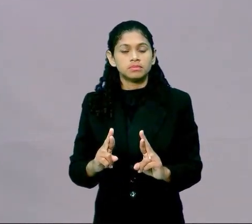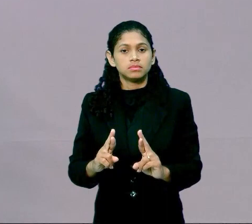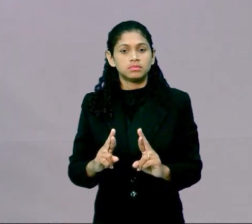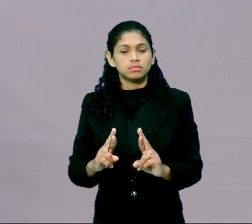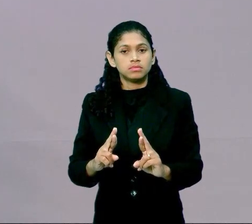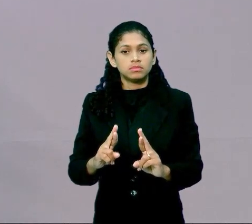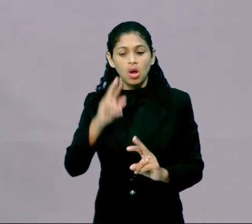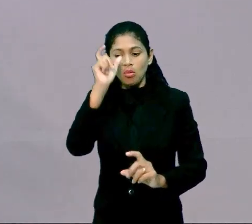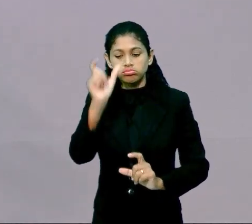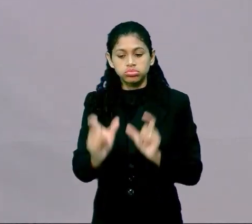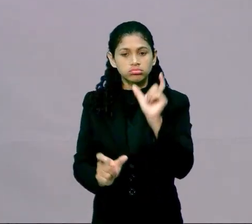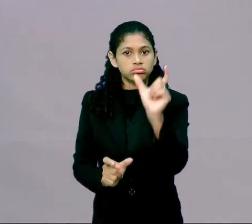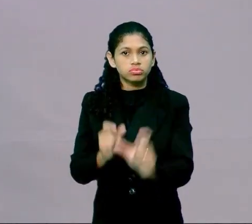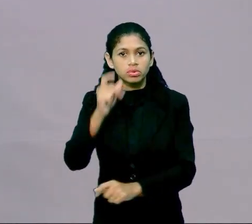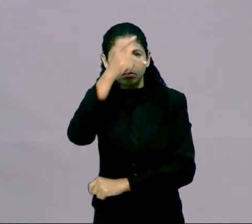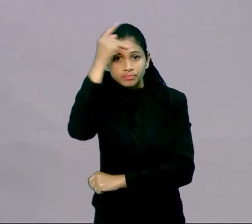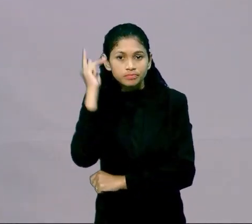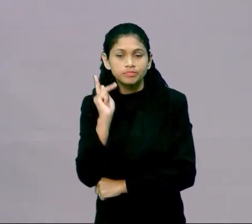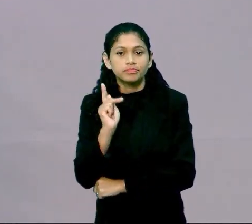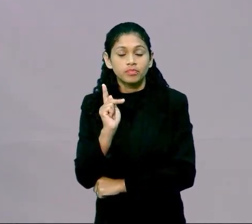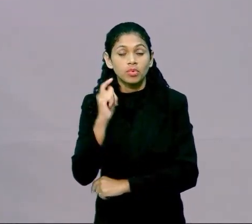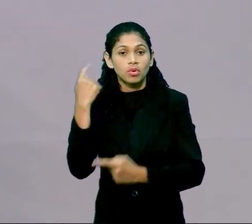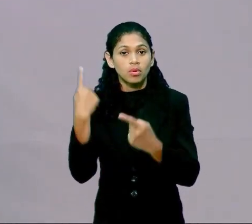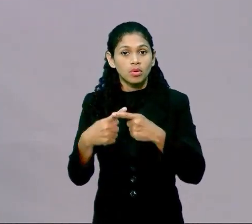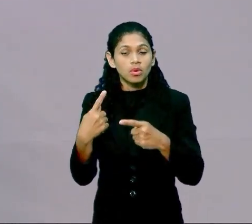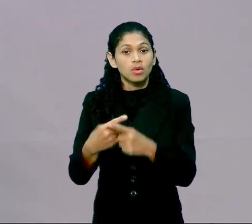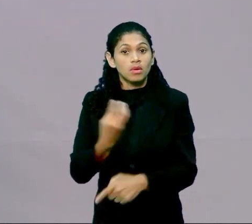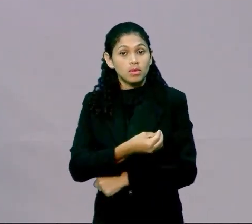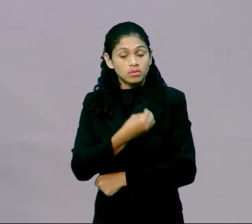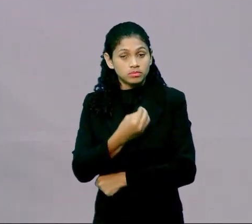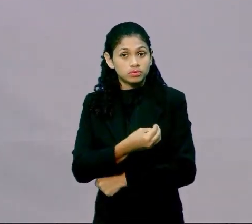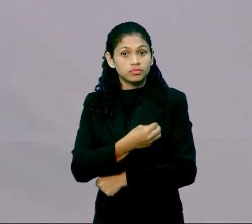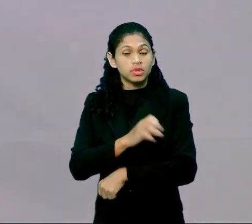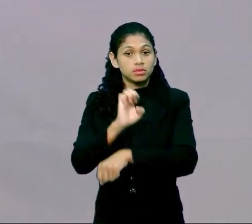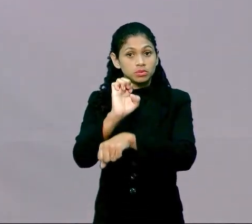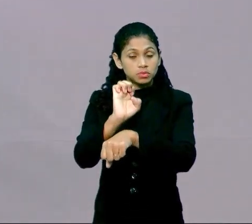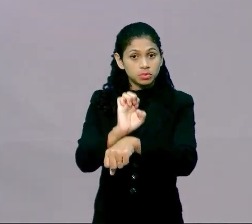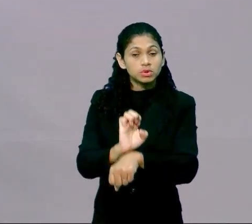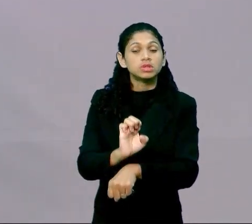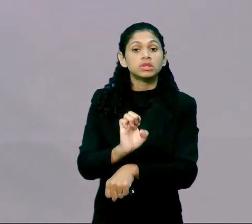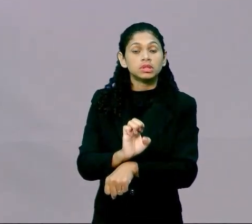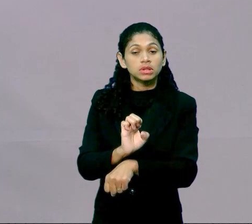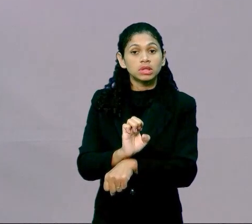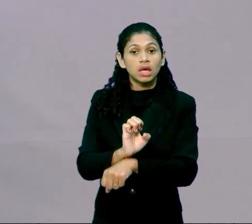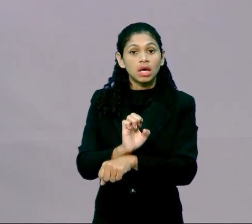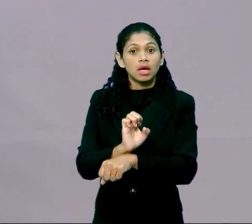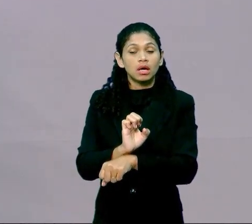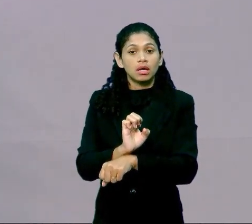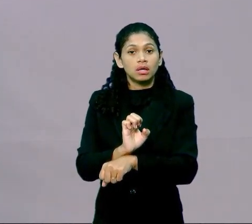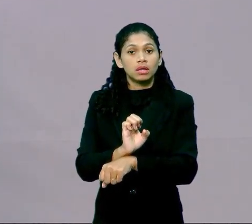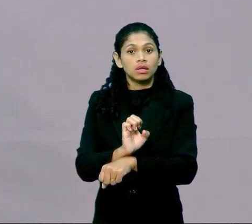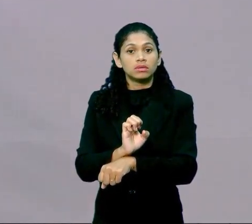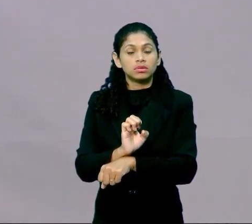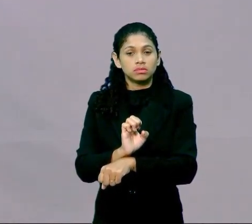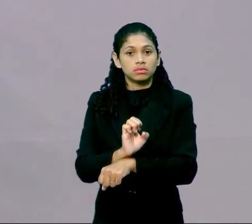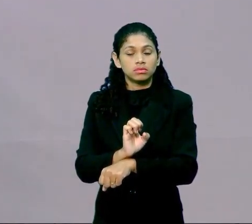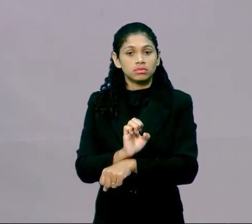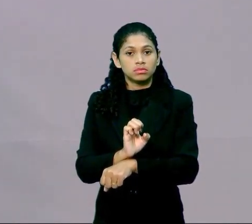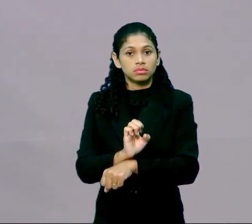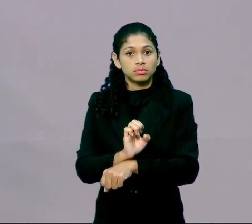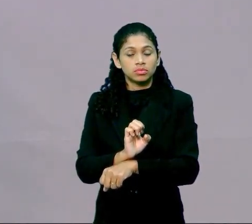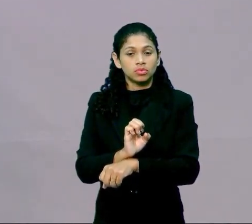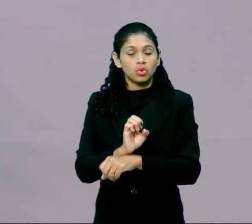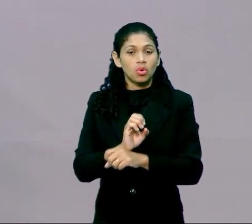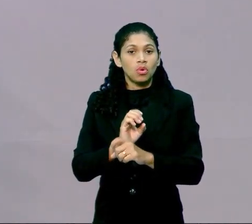as pessoas, porque nós vivemos num Estado democrático de direito que, digamos assim, conclama